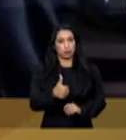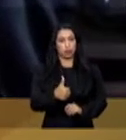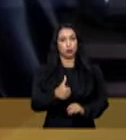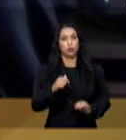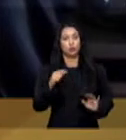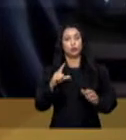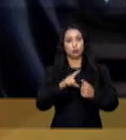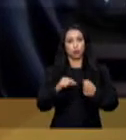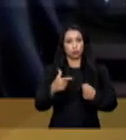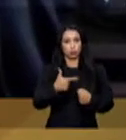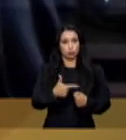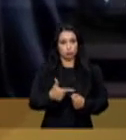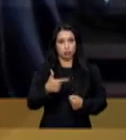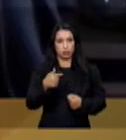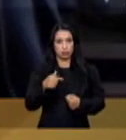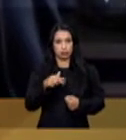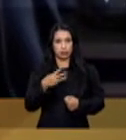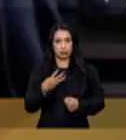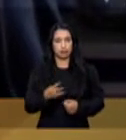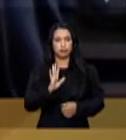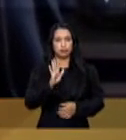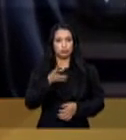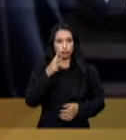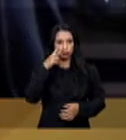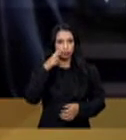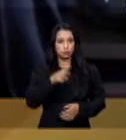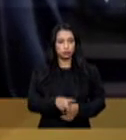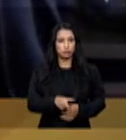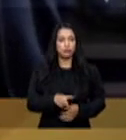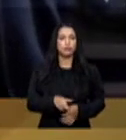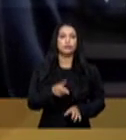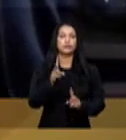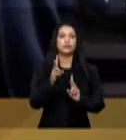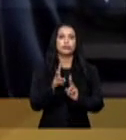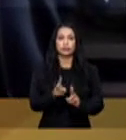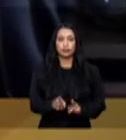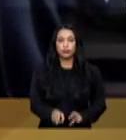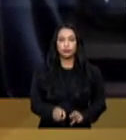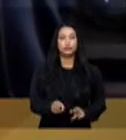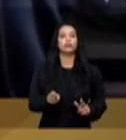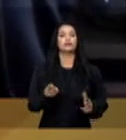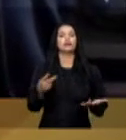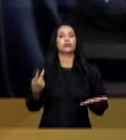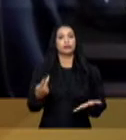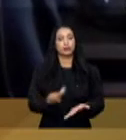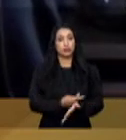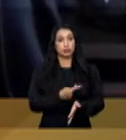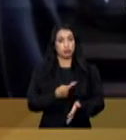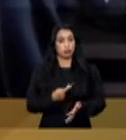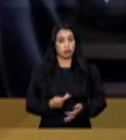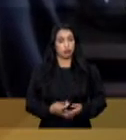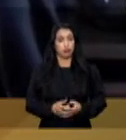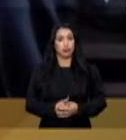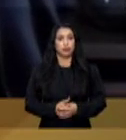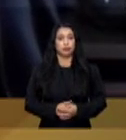ler diz o seguinte: nas mesmas penas incorre quem